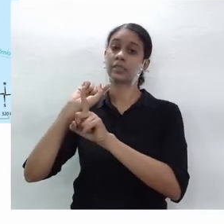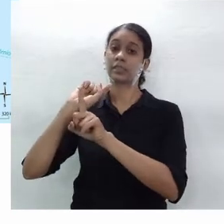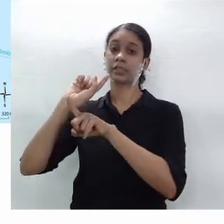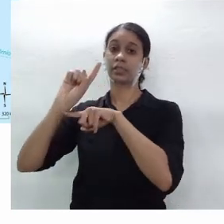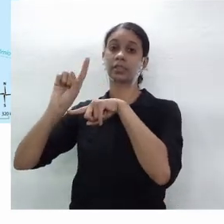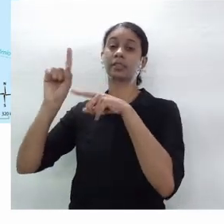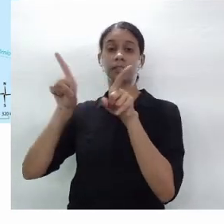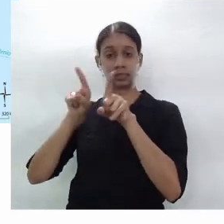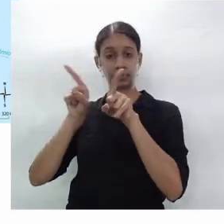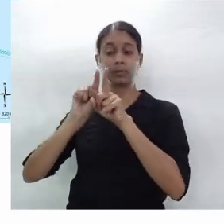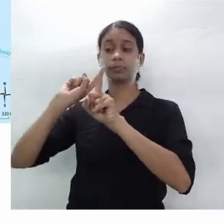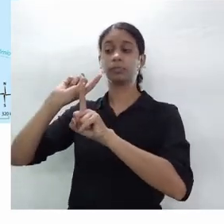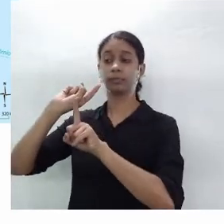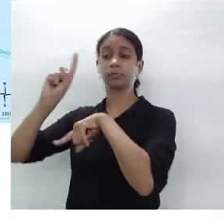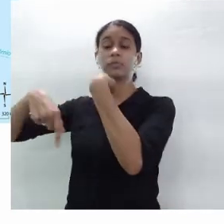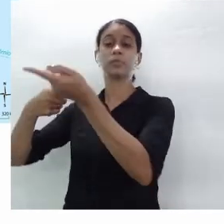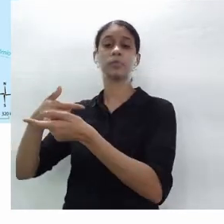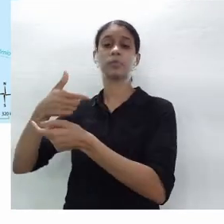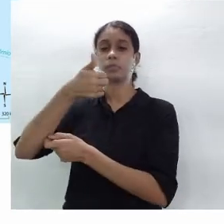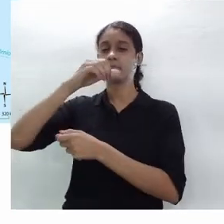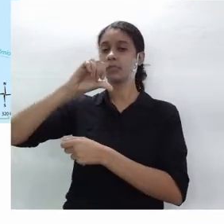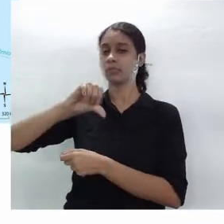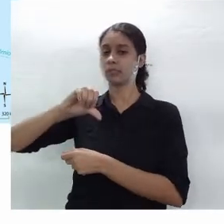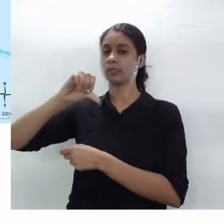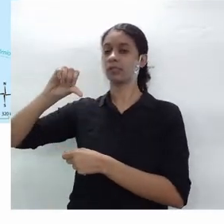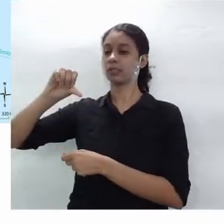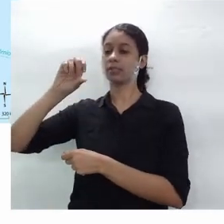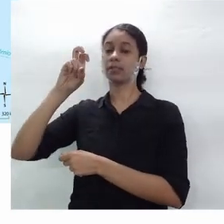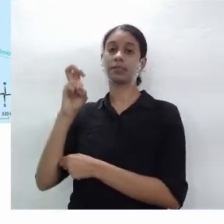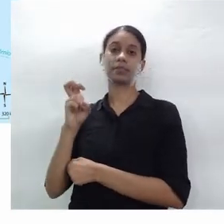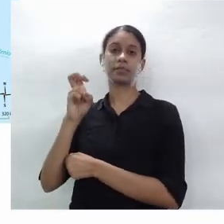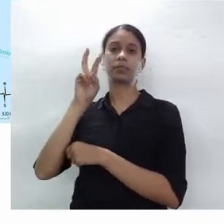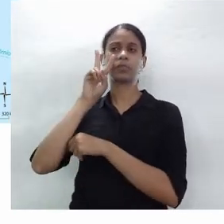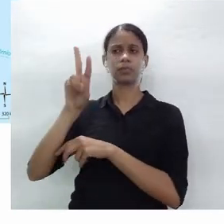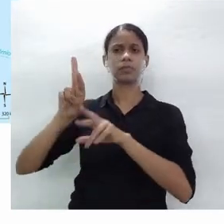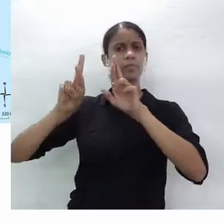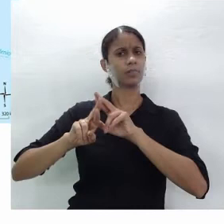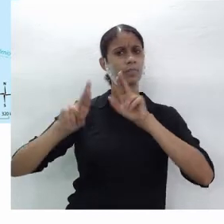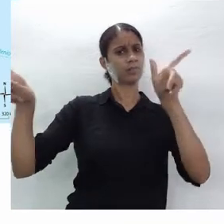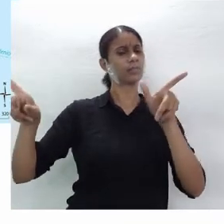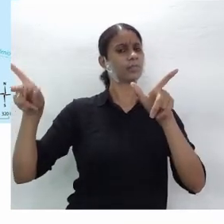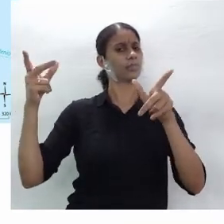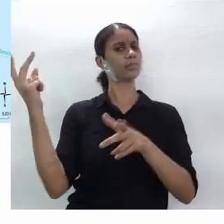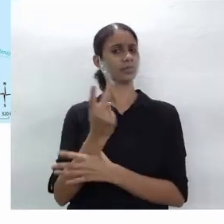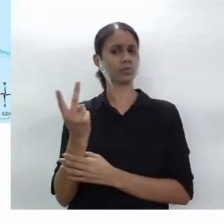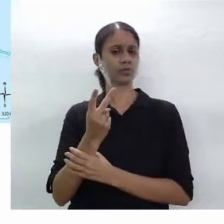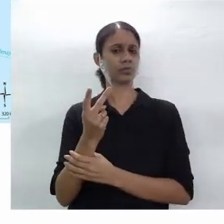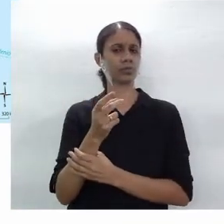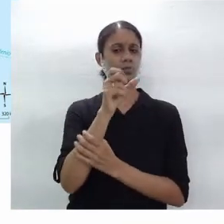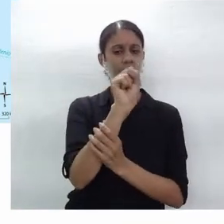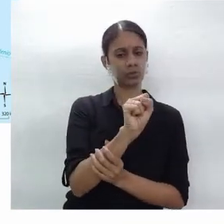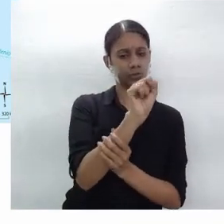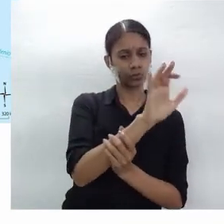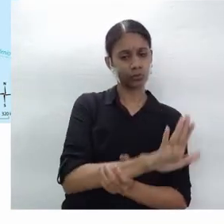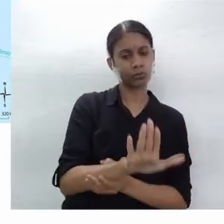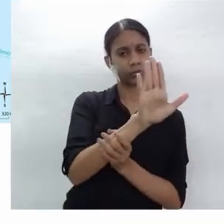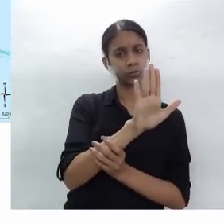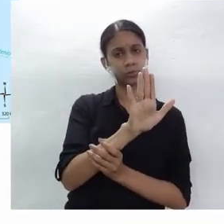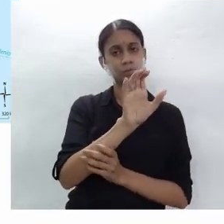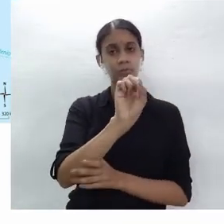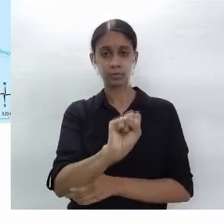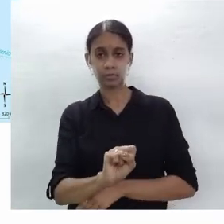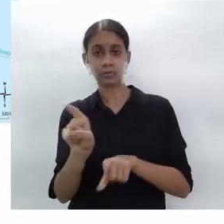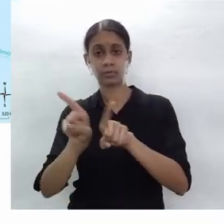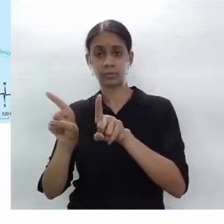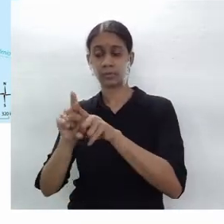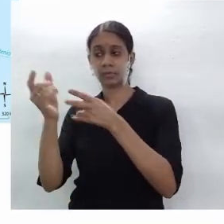após 1995. Né? Então você vê a diferença da indústria do eixo sul-sudeste em comparação